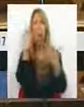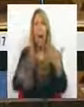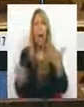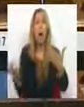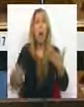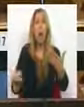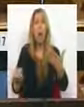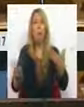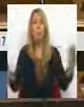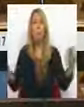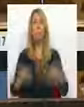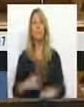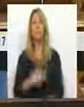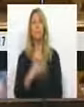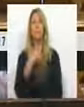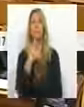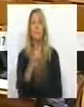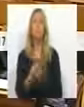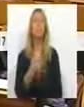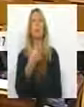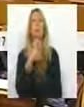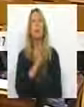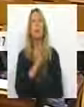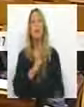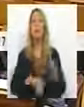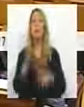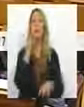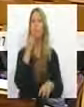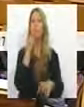existem. Tenho dito. Muito obrigado, Sr. Deputado.